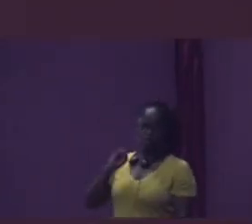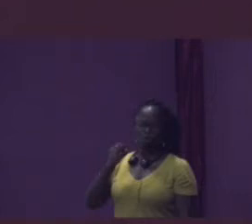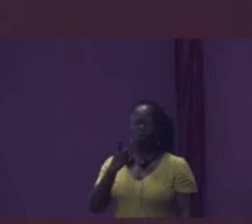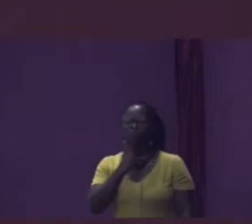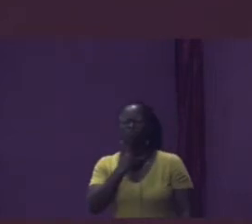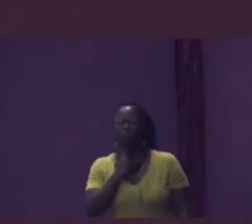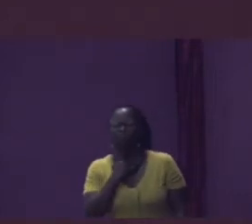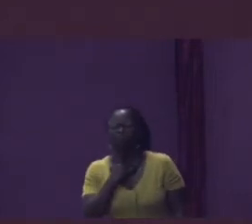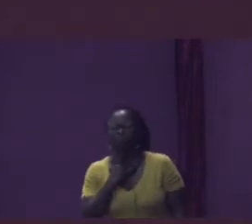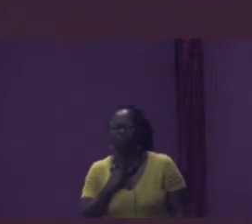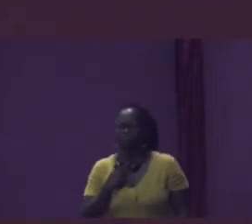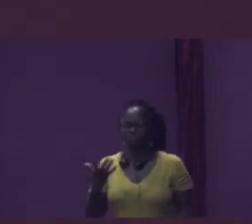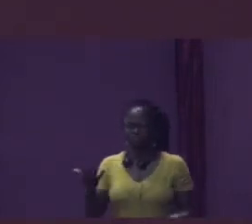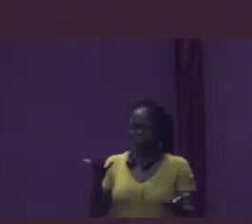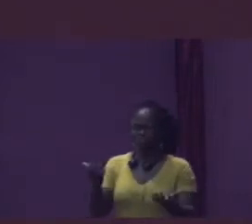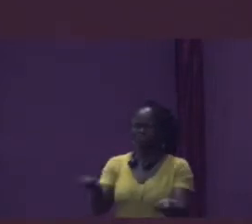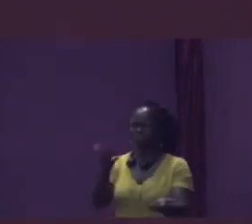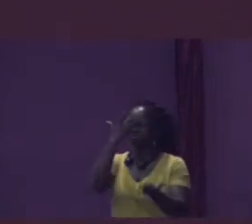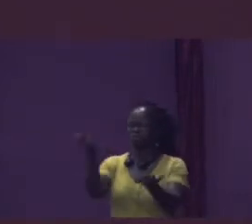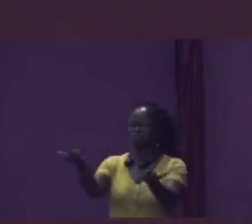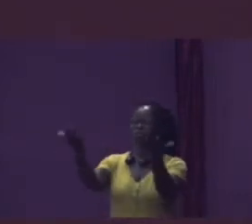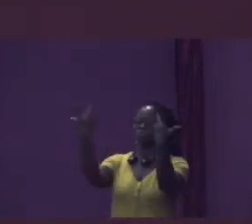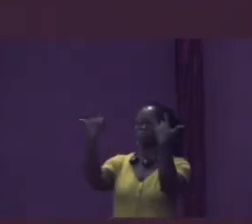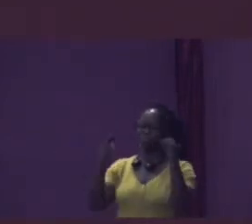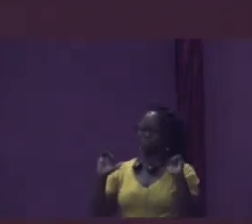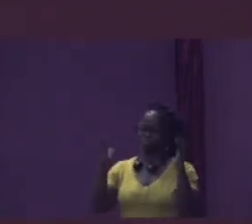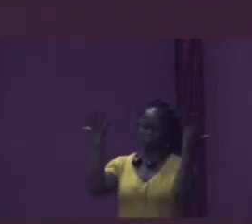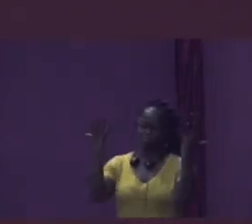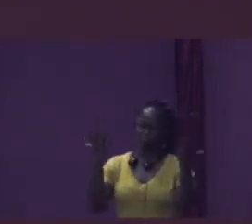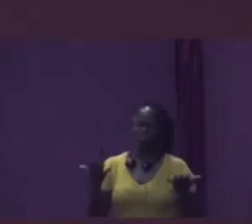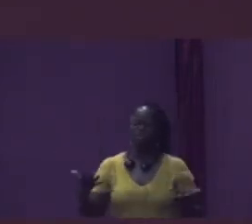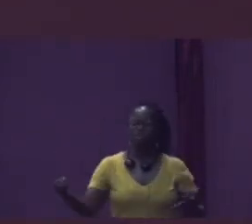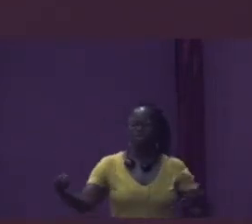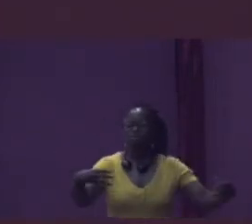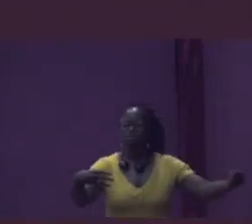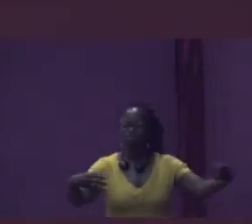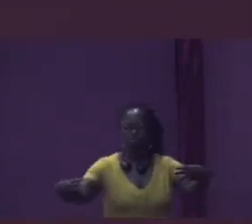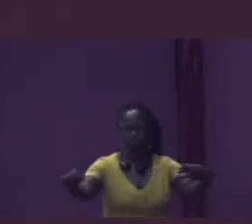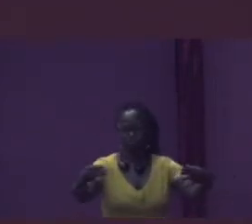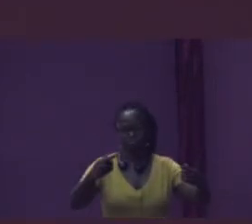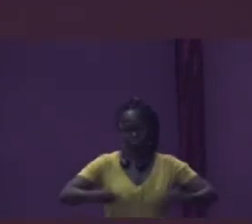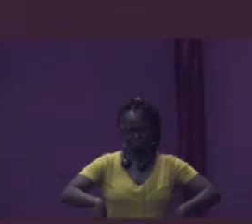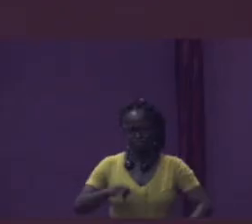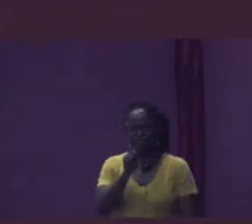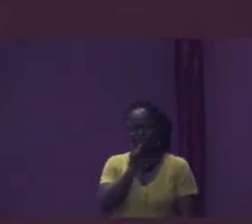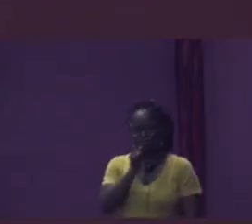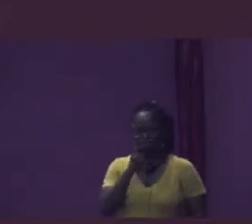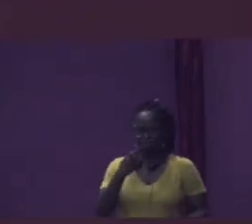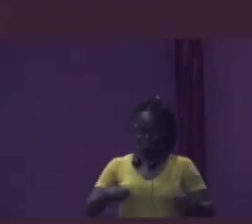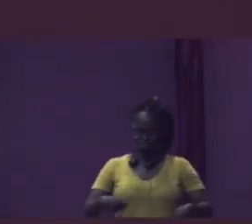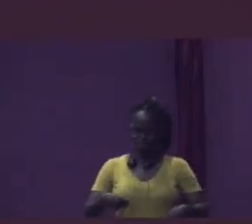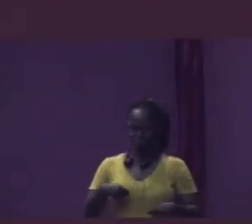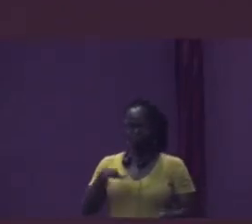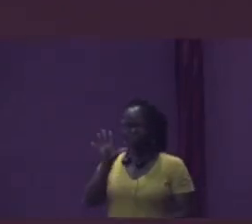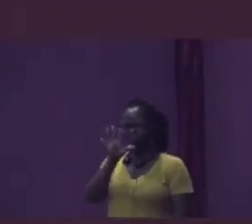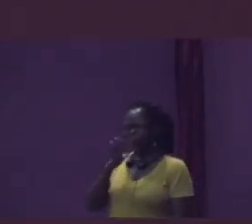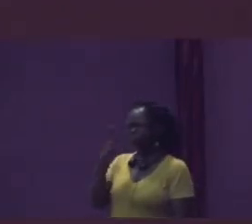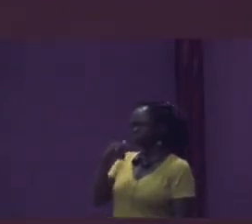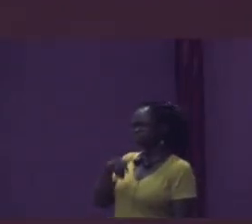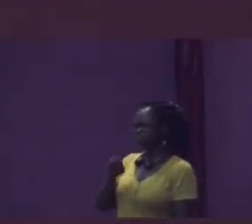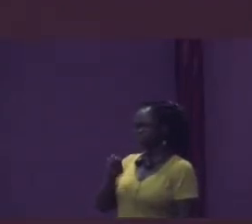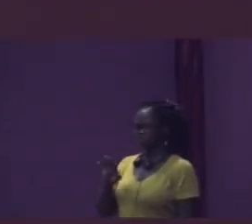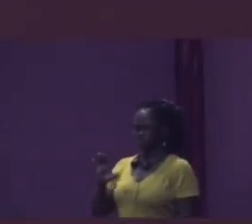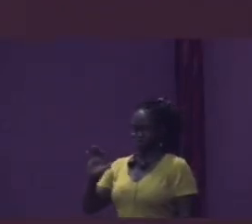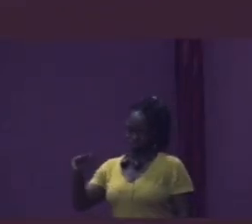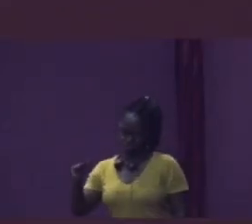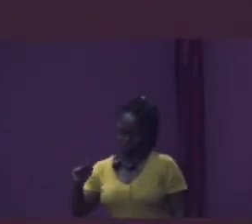programar o evento social do nascimento. Ao compartilhar novas necessidades, como, por exemplo, necessidades estéticas,